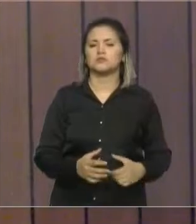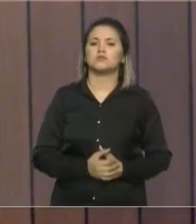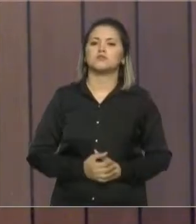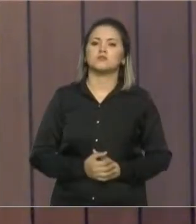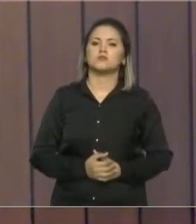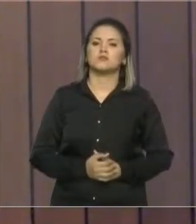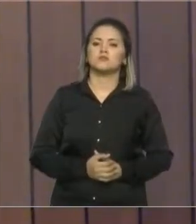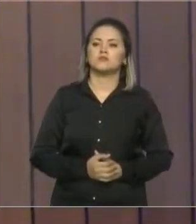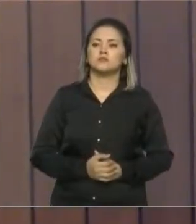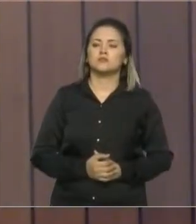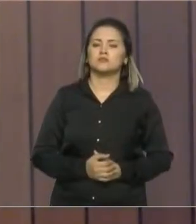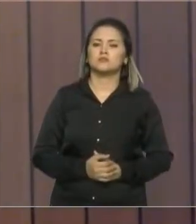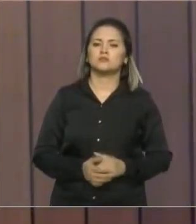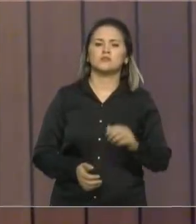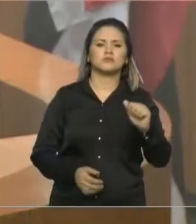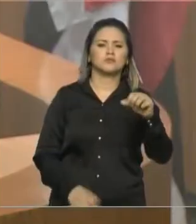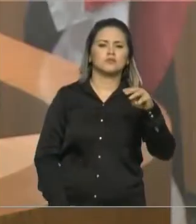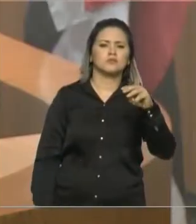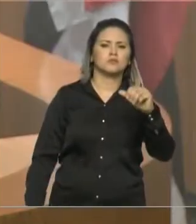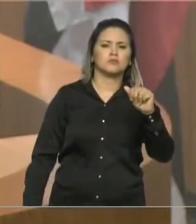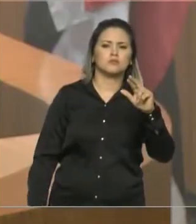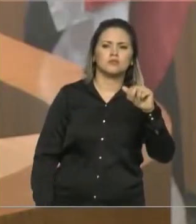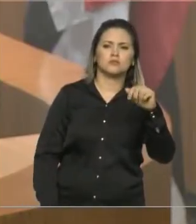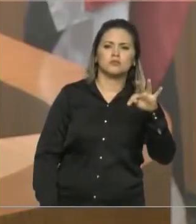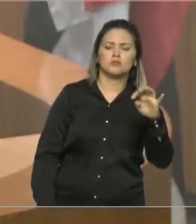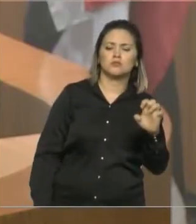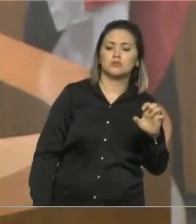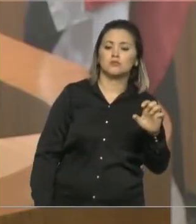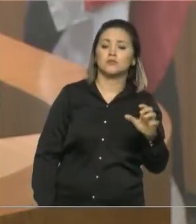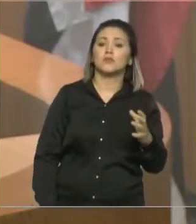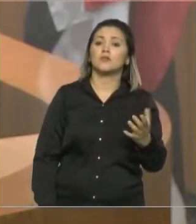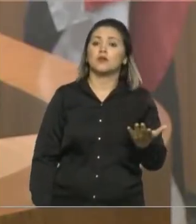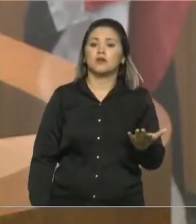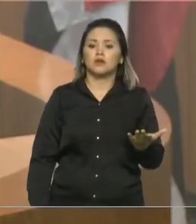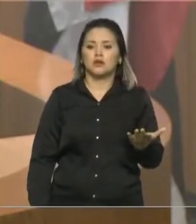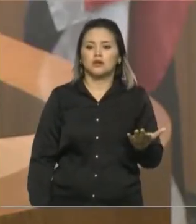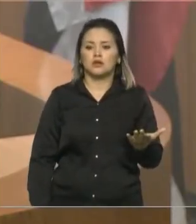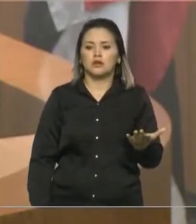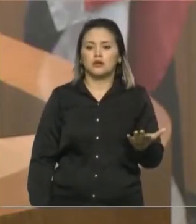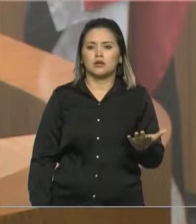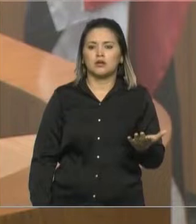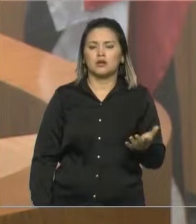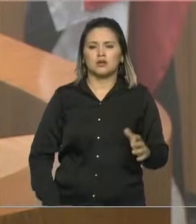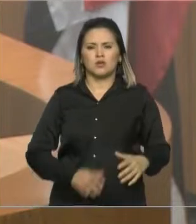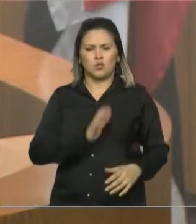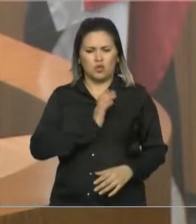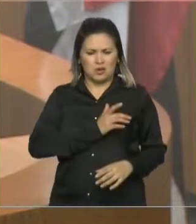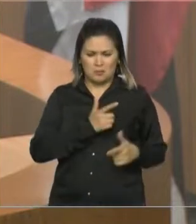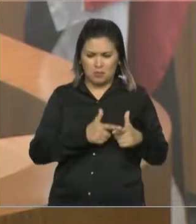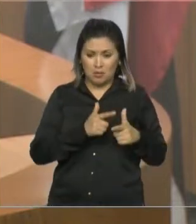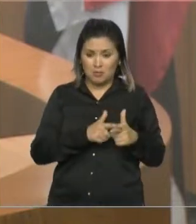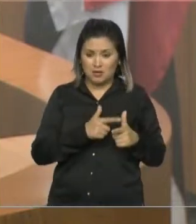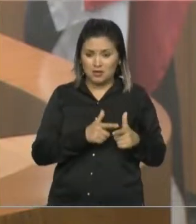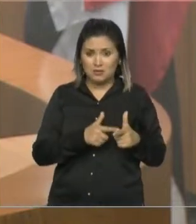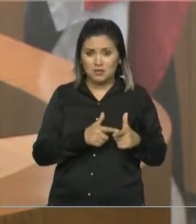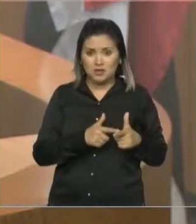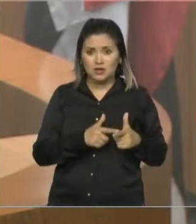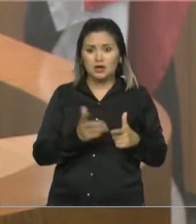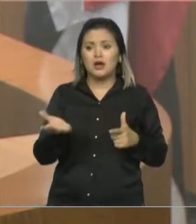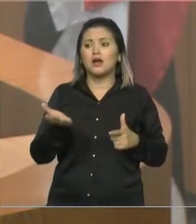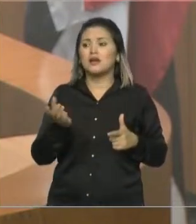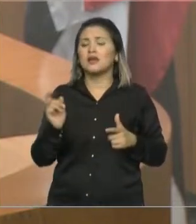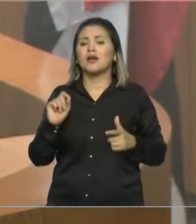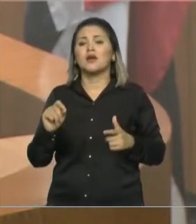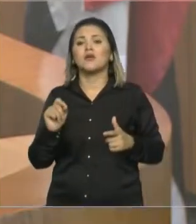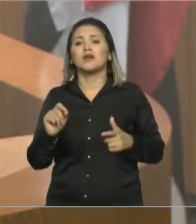vivam, seja lá em Amarante do Maranhão, ele quer ter um infarto agudo do miocárdio e ser atendido, se possível, por um especialista, porque